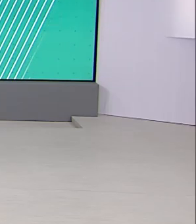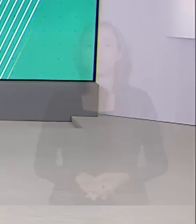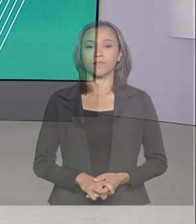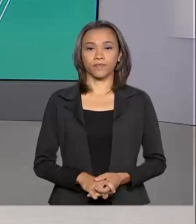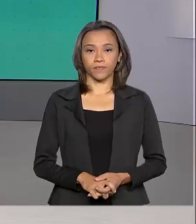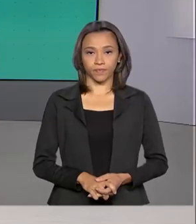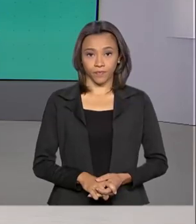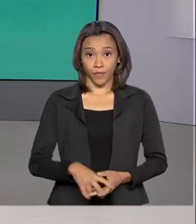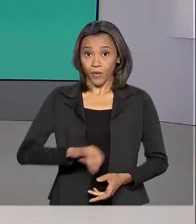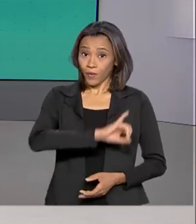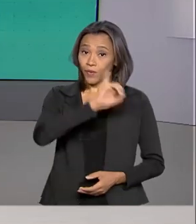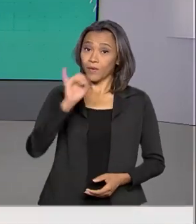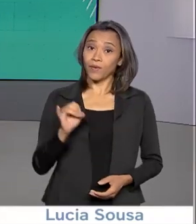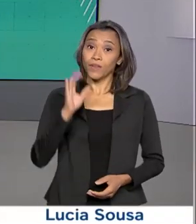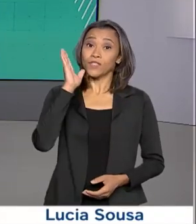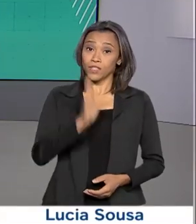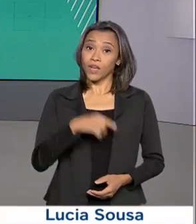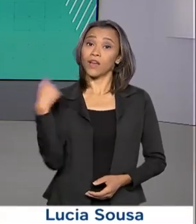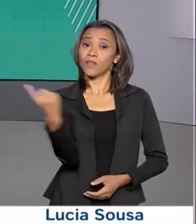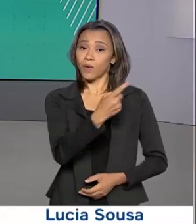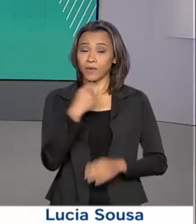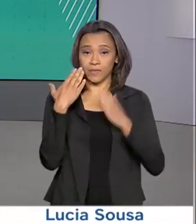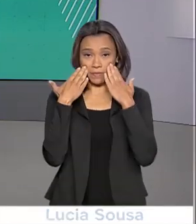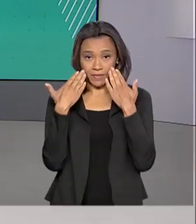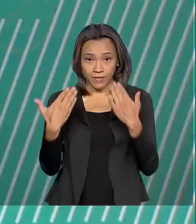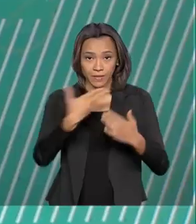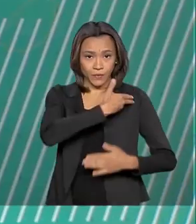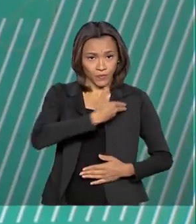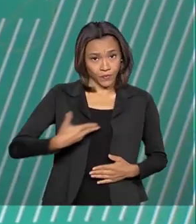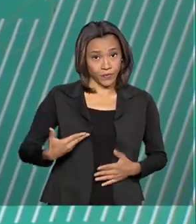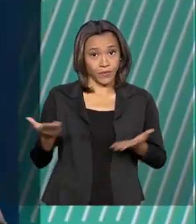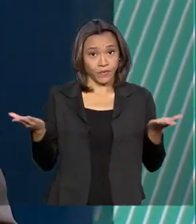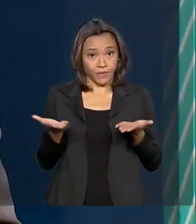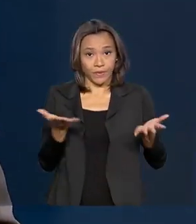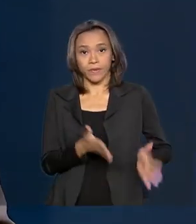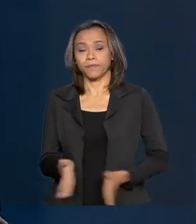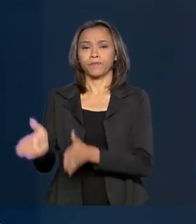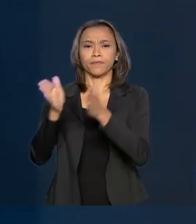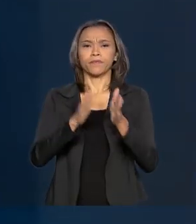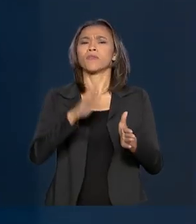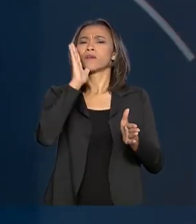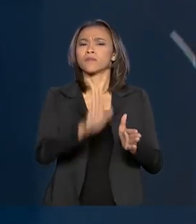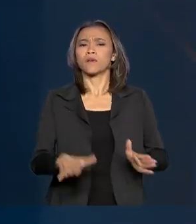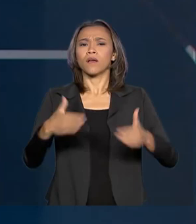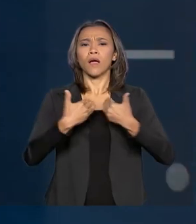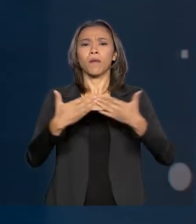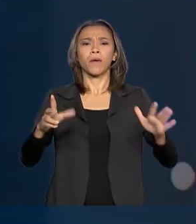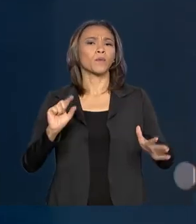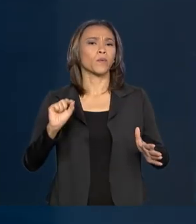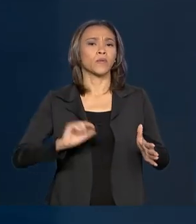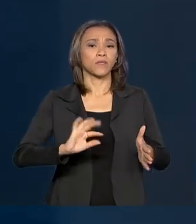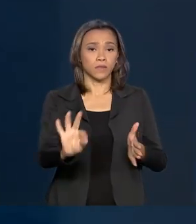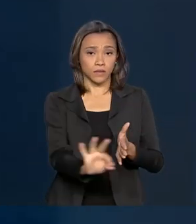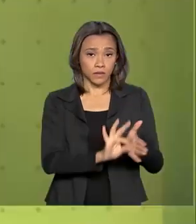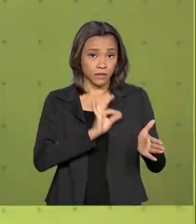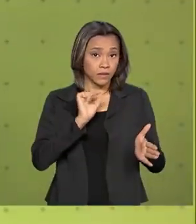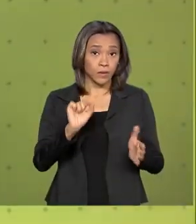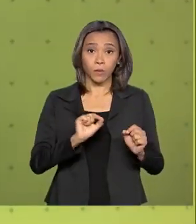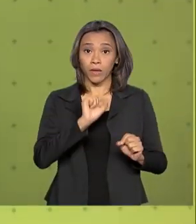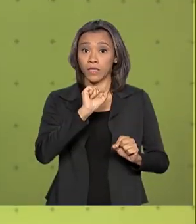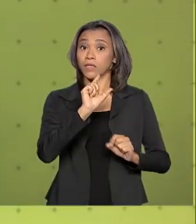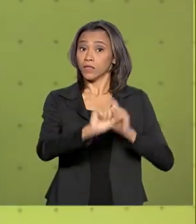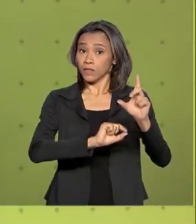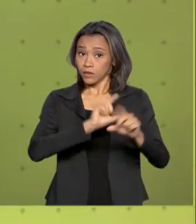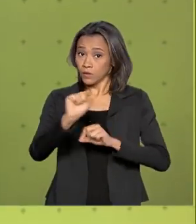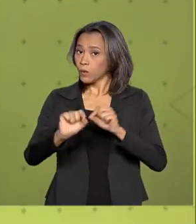o haja estamos no ar com o governo agora estão abertas as inscrições para o sistema de seleção unificado sisu